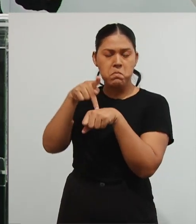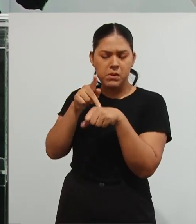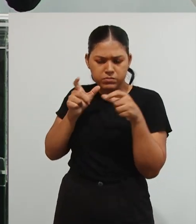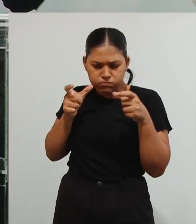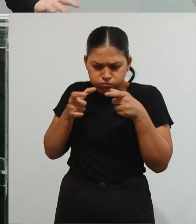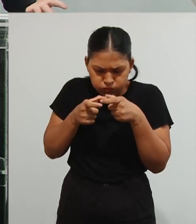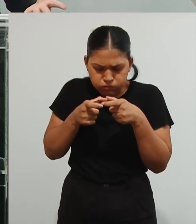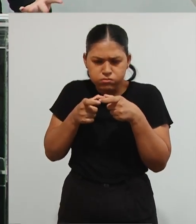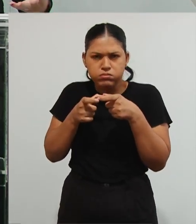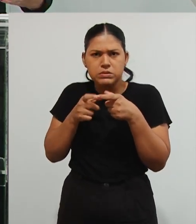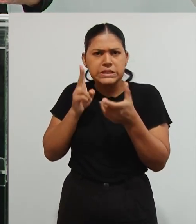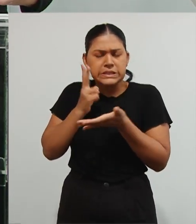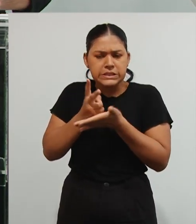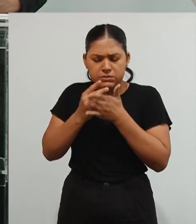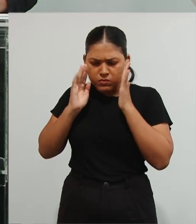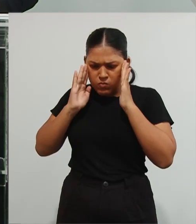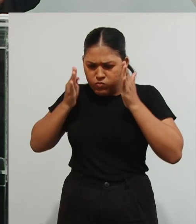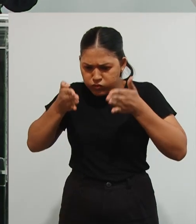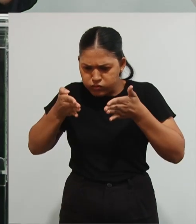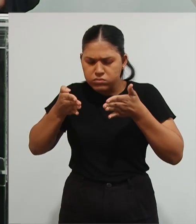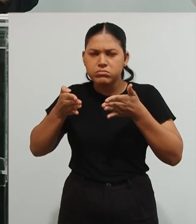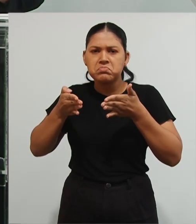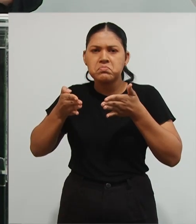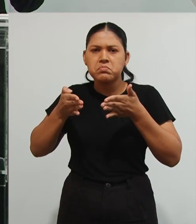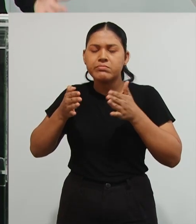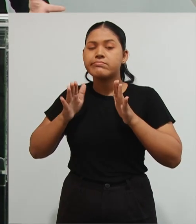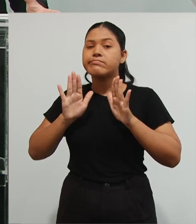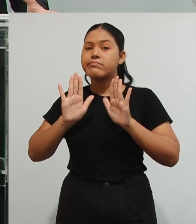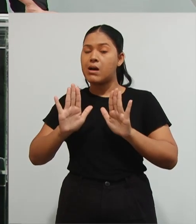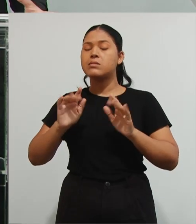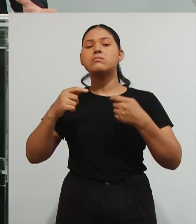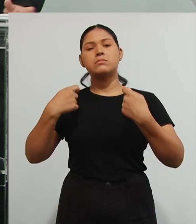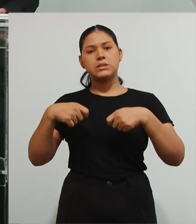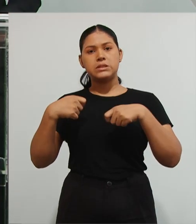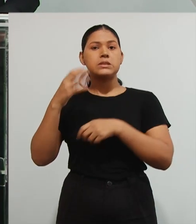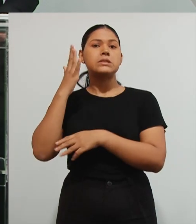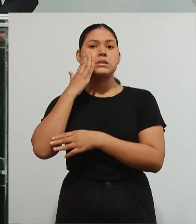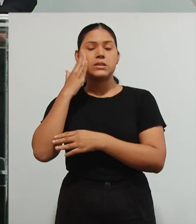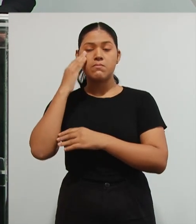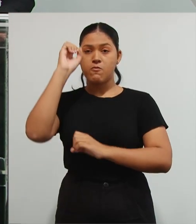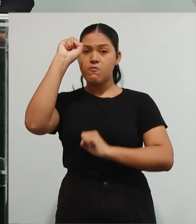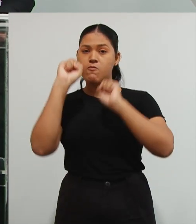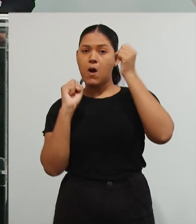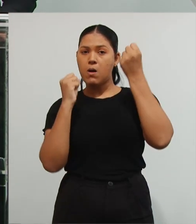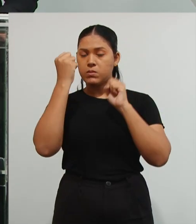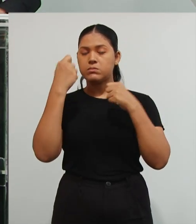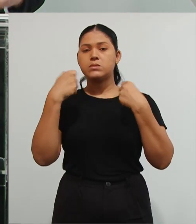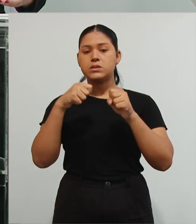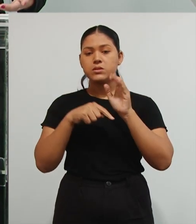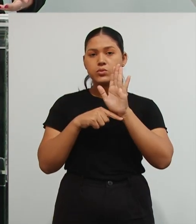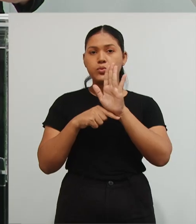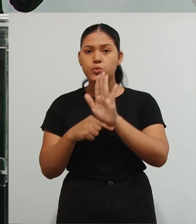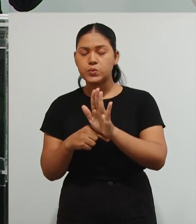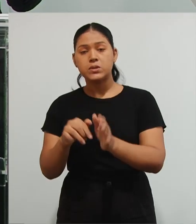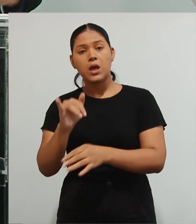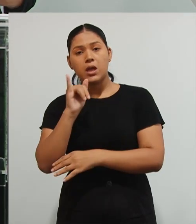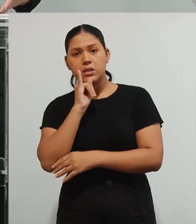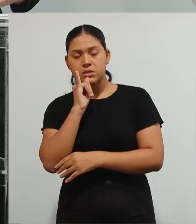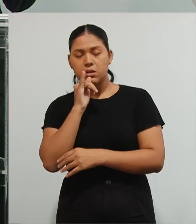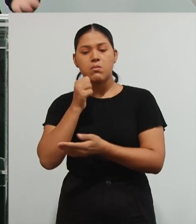economias comunistas, economias centralizadas no governo. Geralmente, os mercados tendem a se sair melhor, até nos